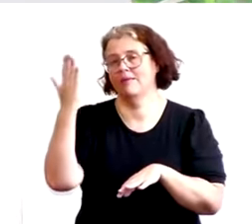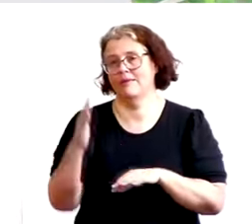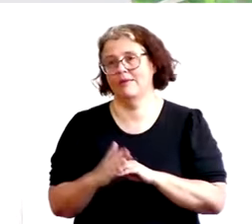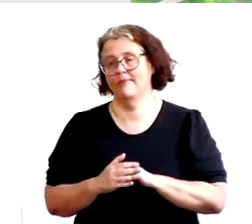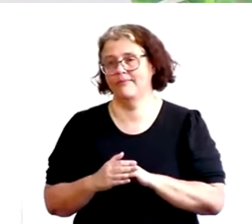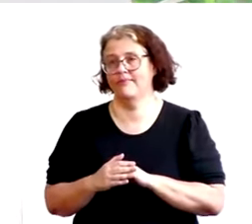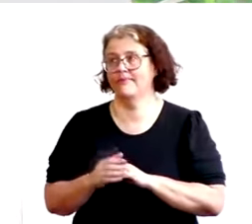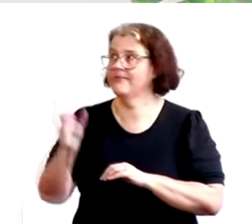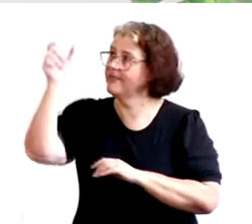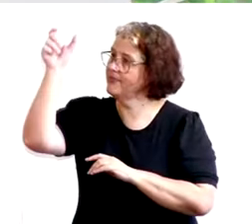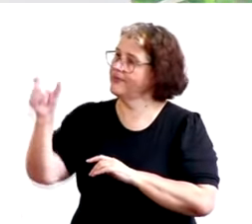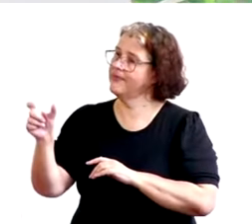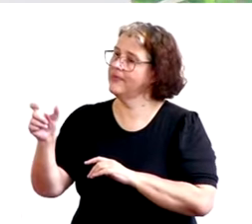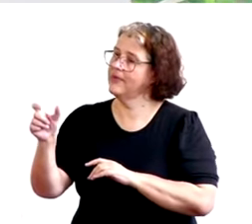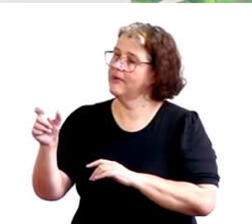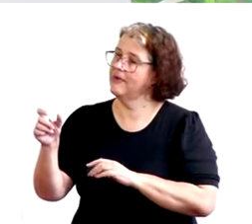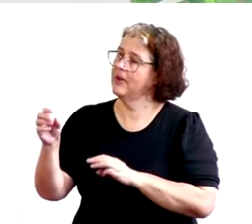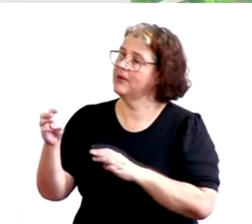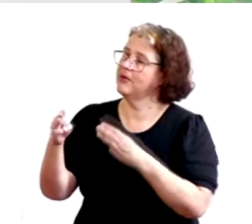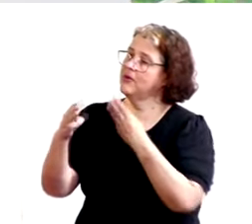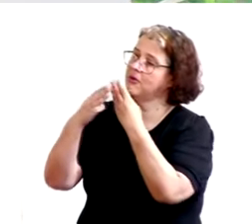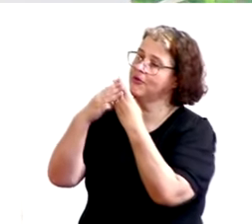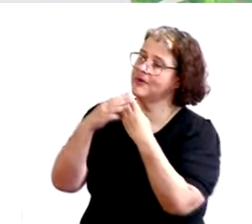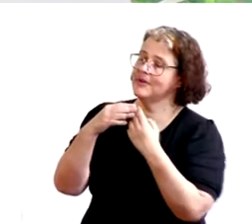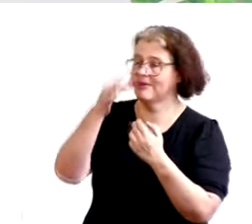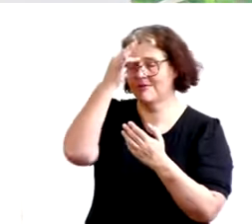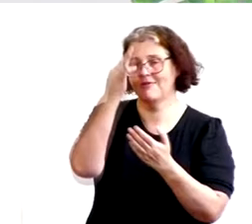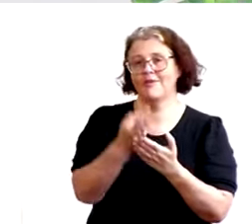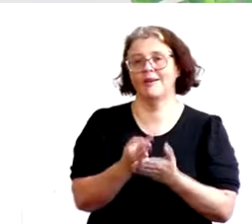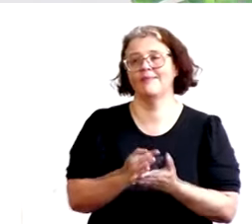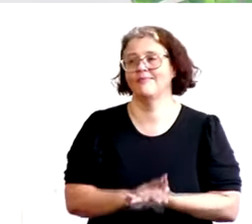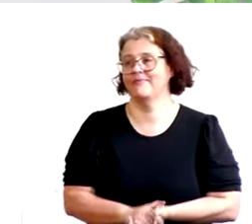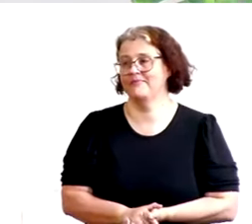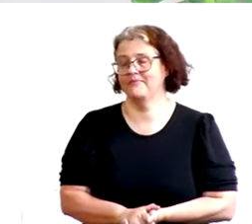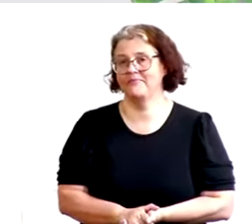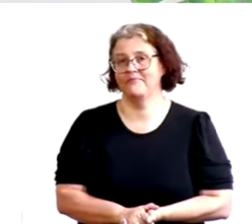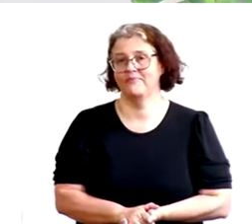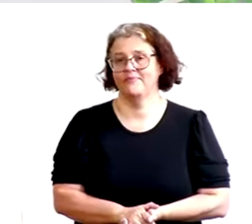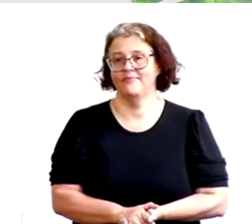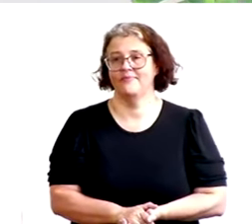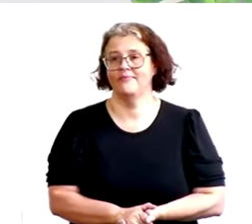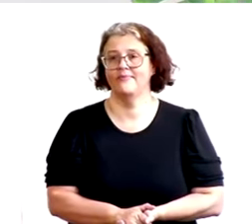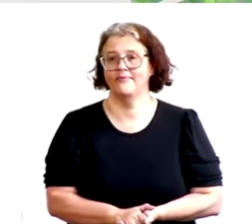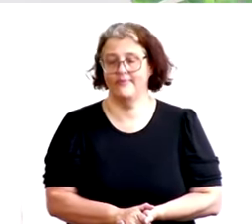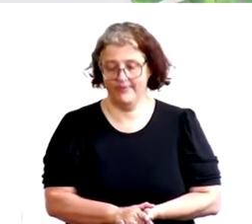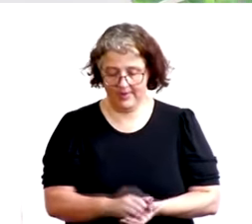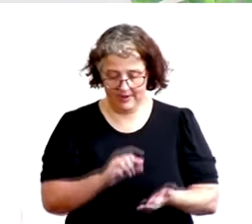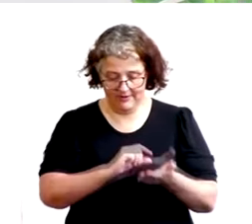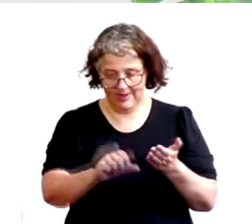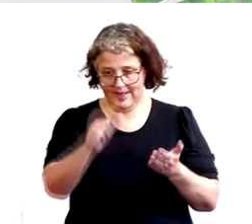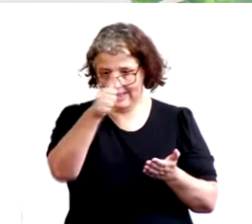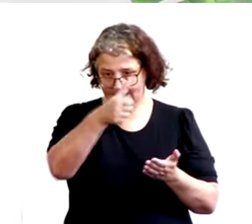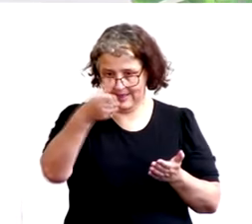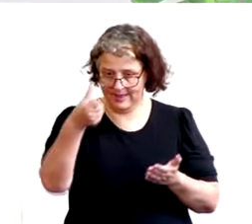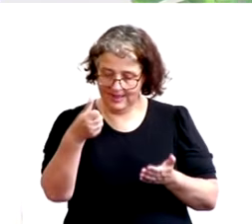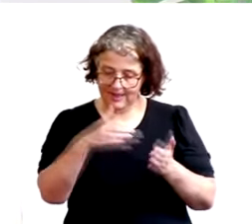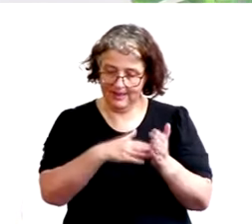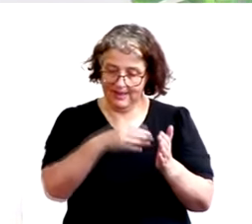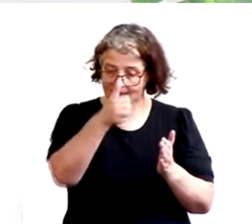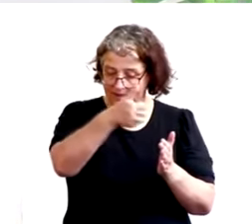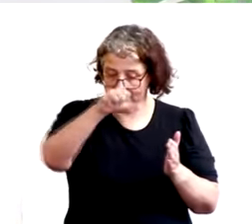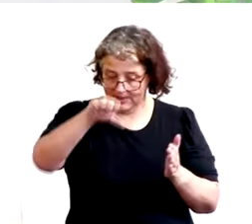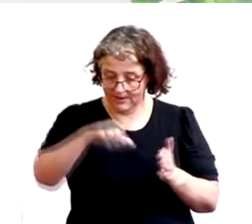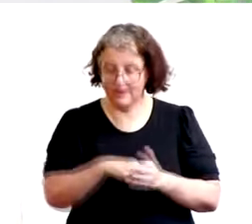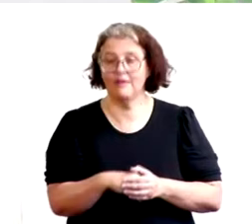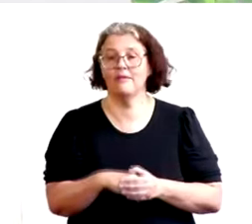numa espécie de Confissão de Fé de Confissão de Fé os versos 16 a 19 vão